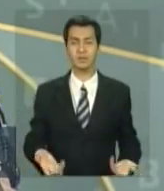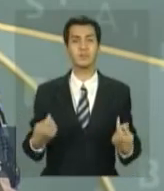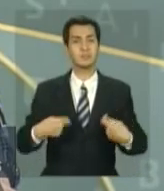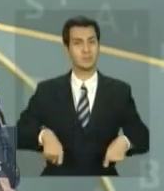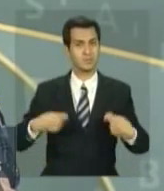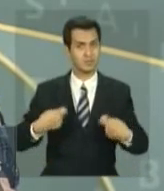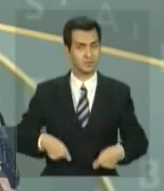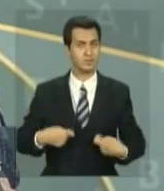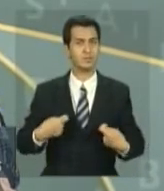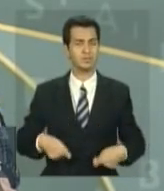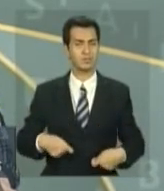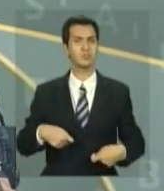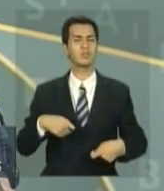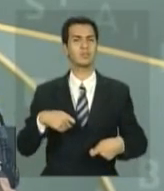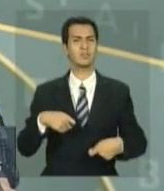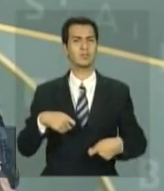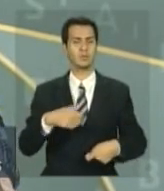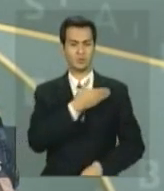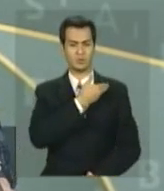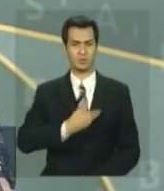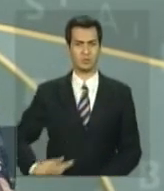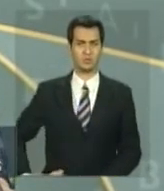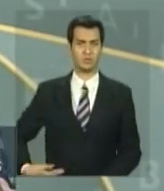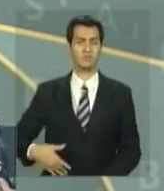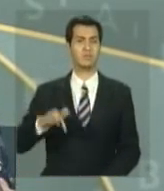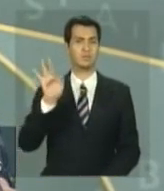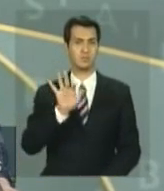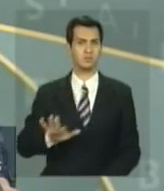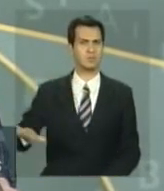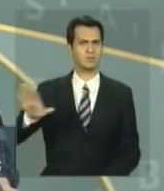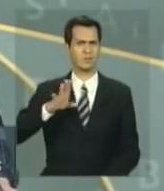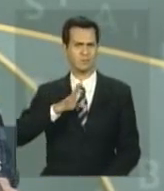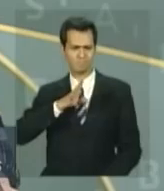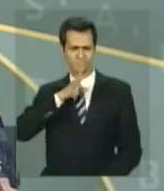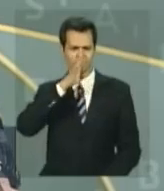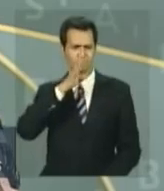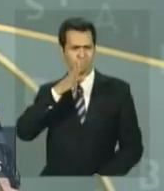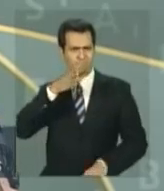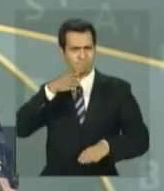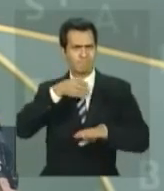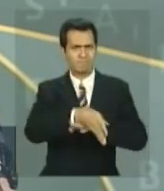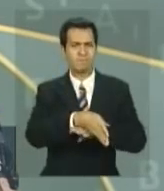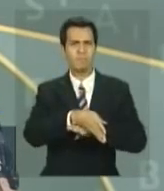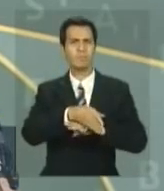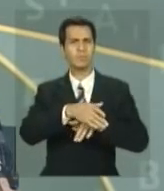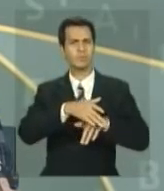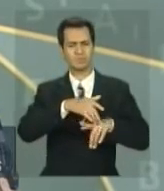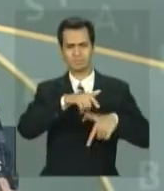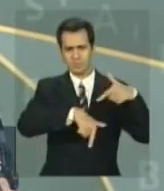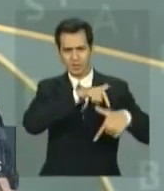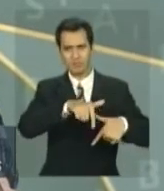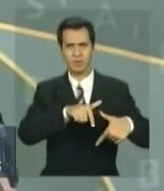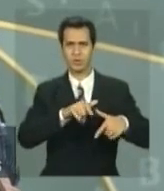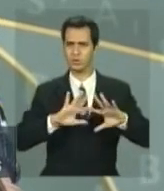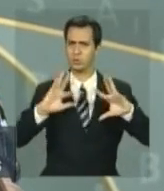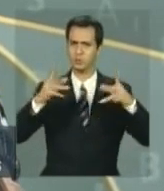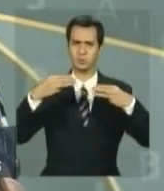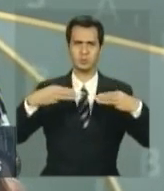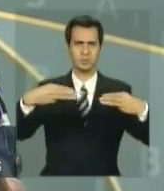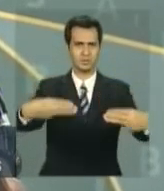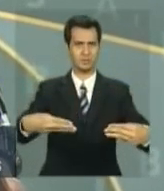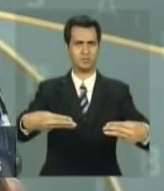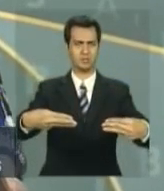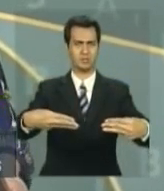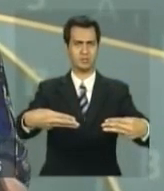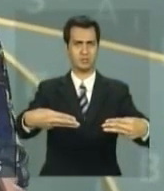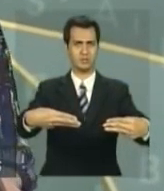uma atuação firme do governo em todos os seus ministérios e não apenas no